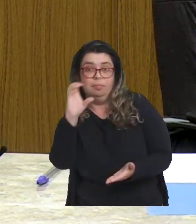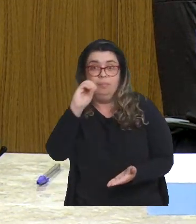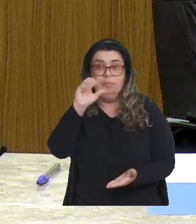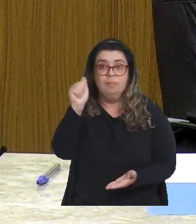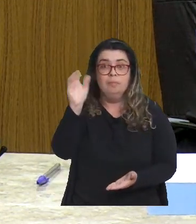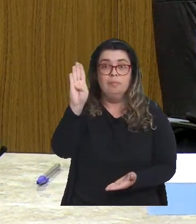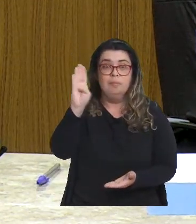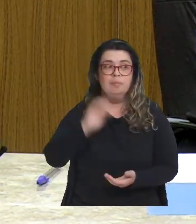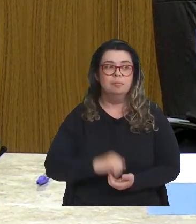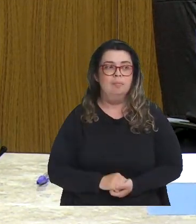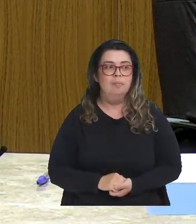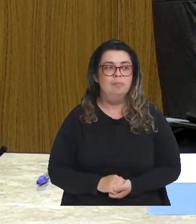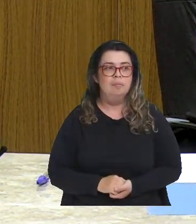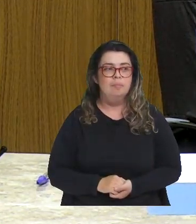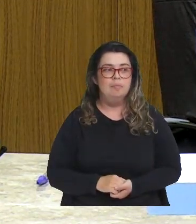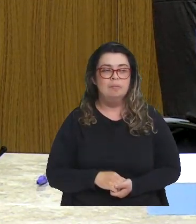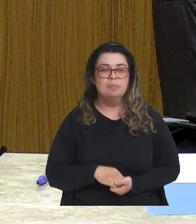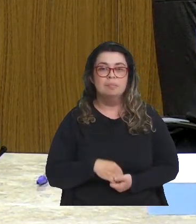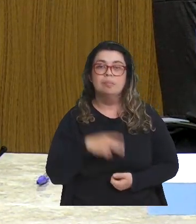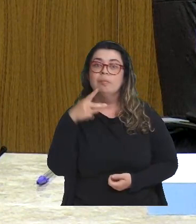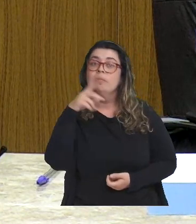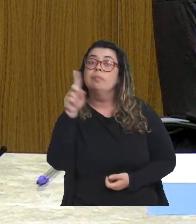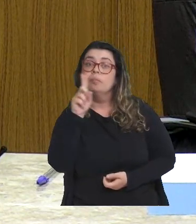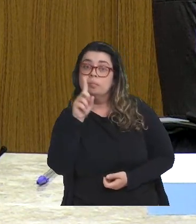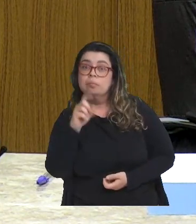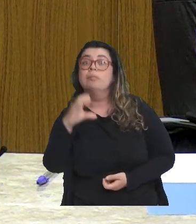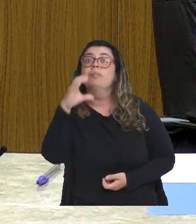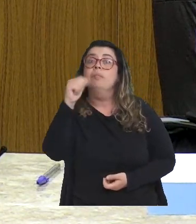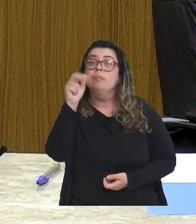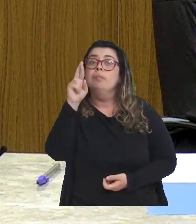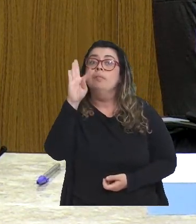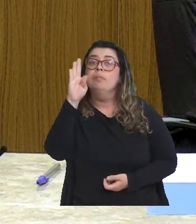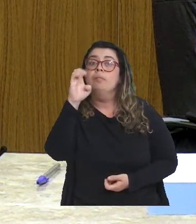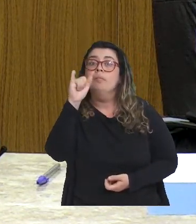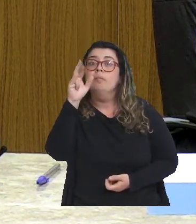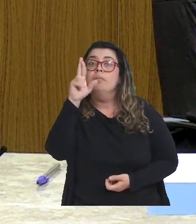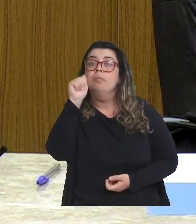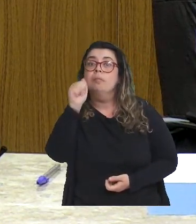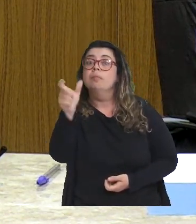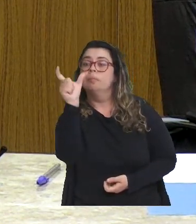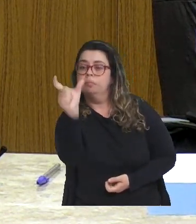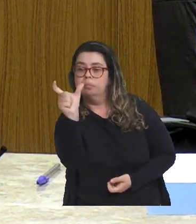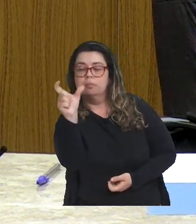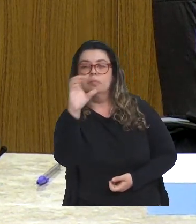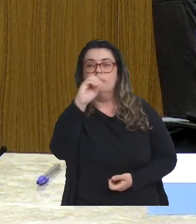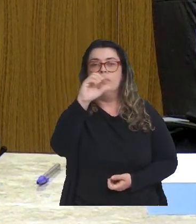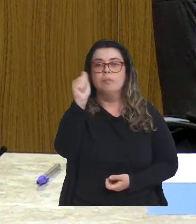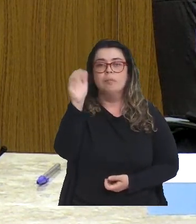é carteira da OAB. E, para advogar, a gente tem que ter